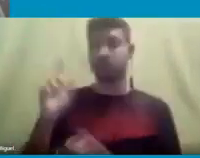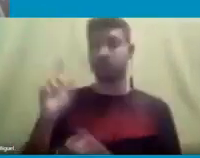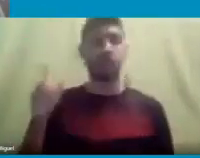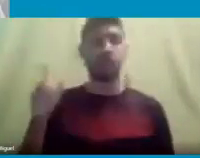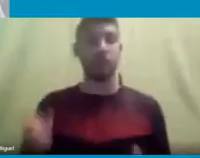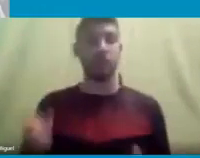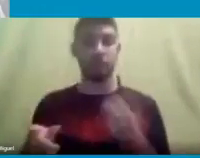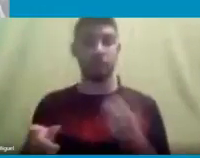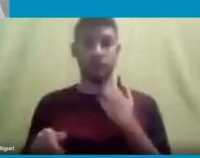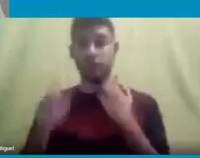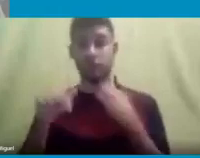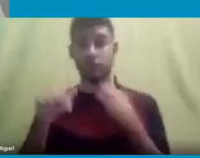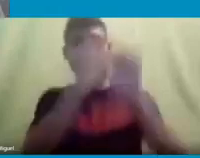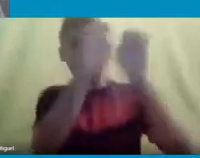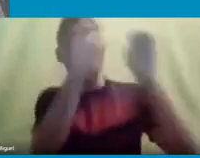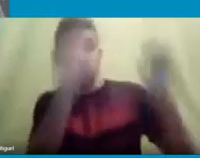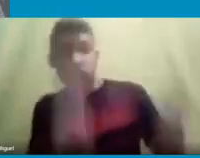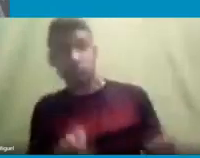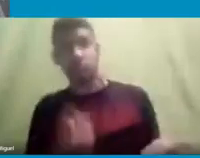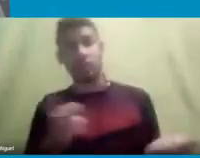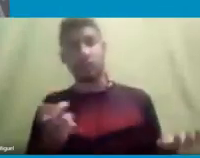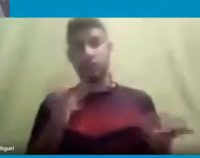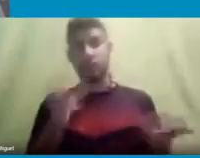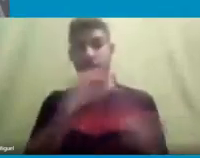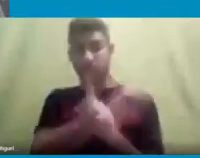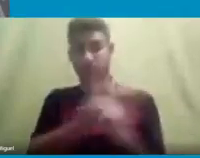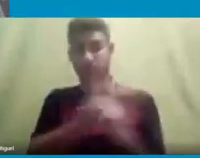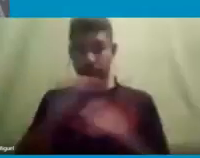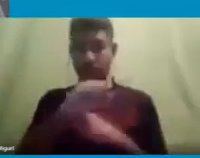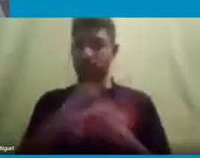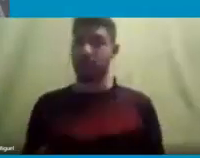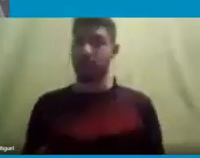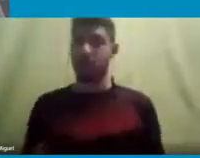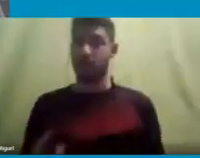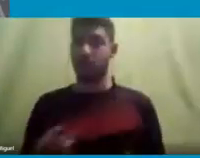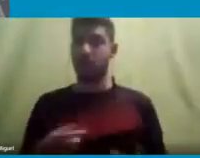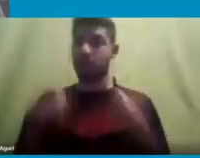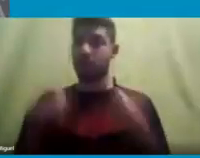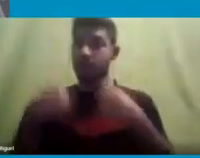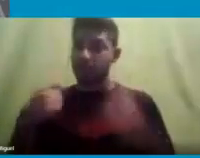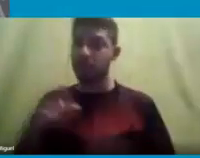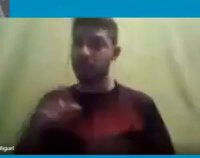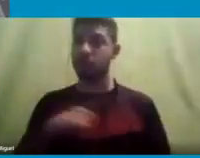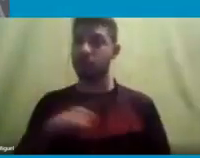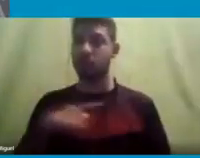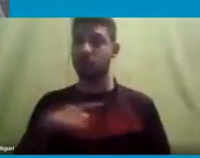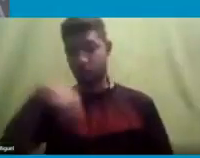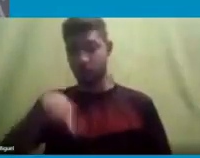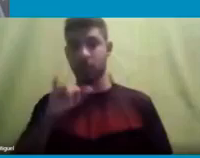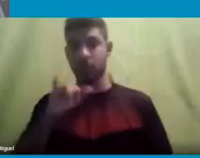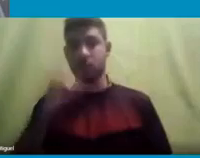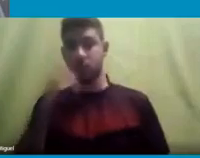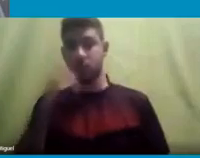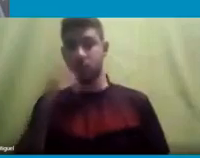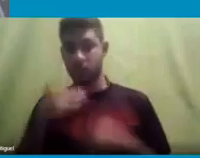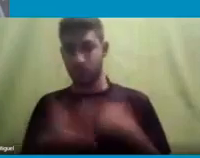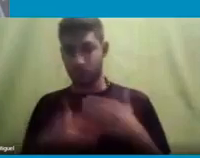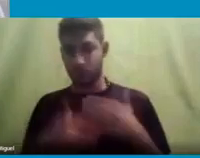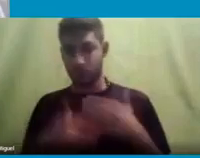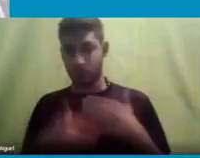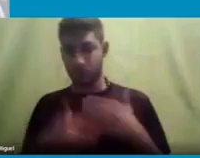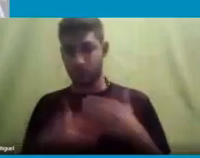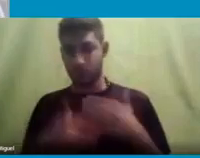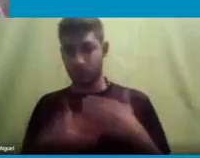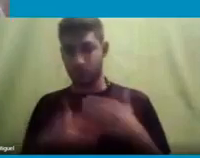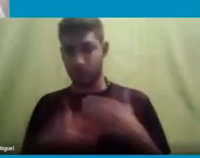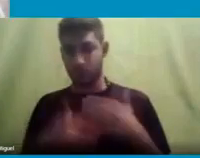questão estrutural é muito forte. Né? Que a gente só vem conseguindo, por exemplo, aqui assim, a gente conseguiu com a